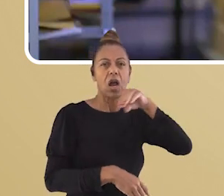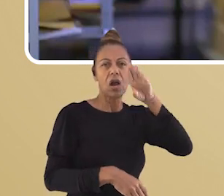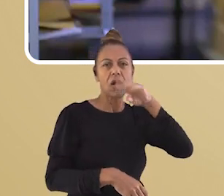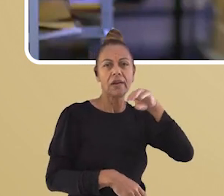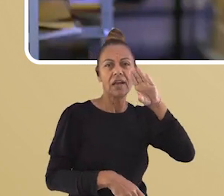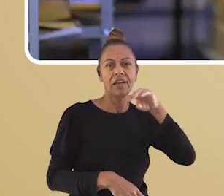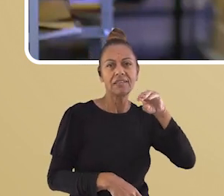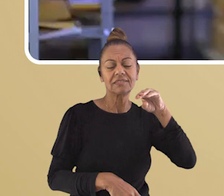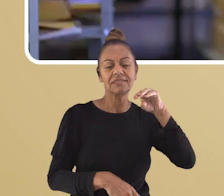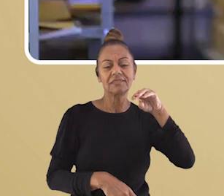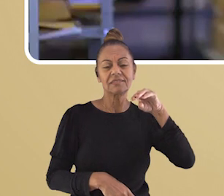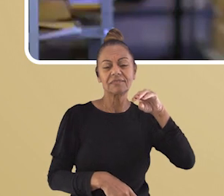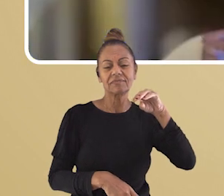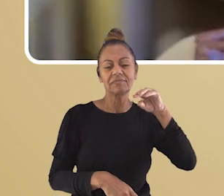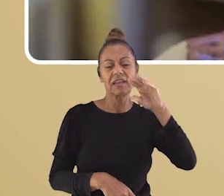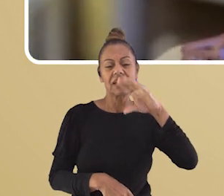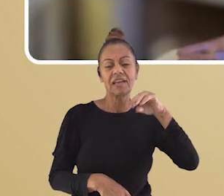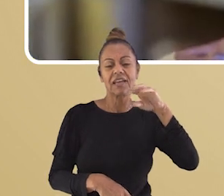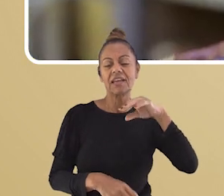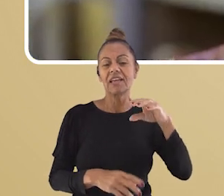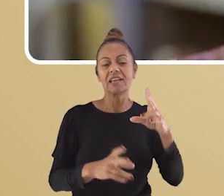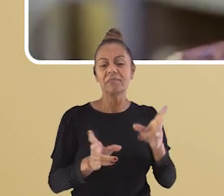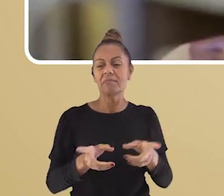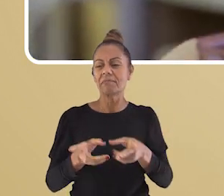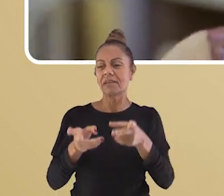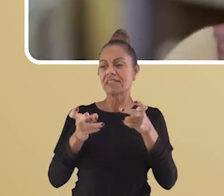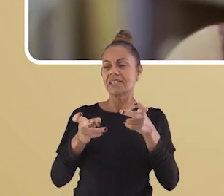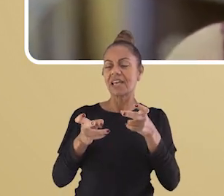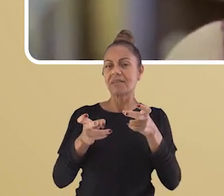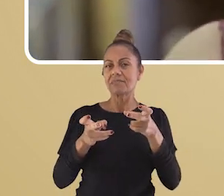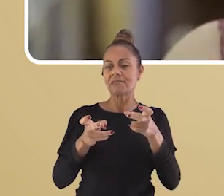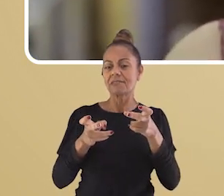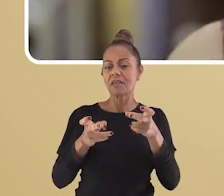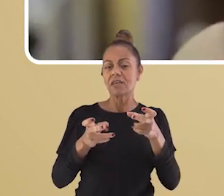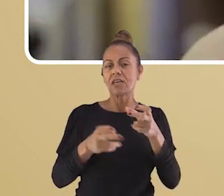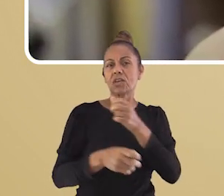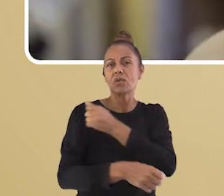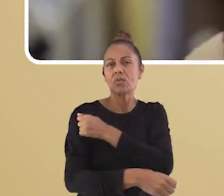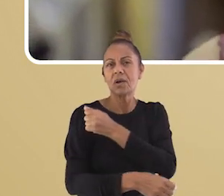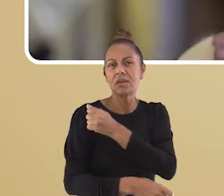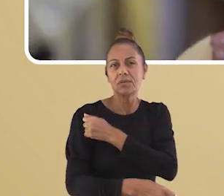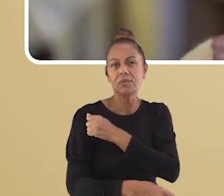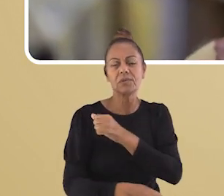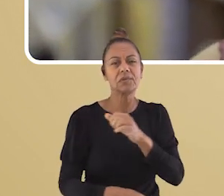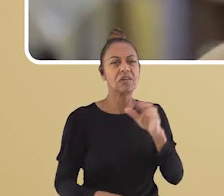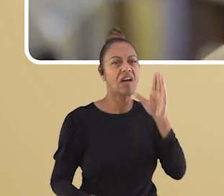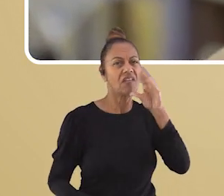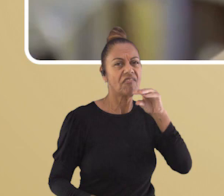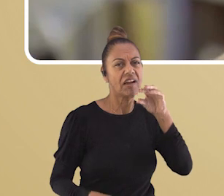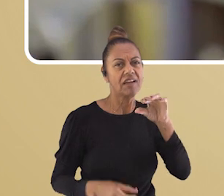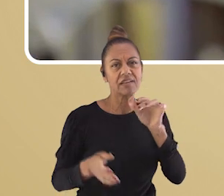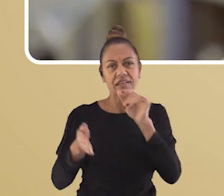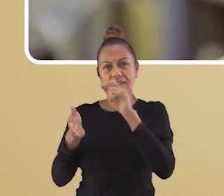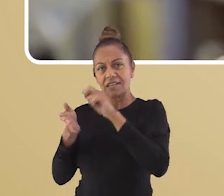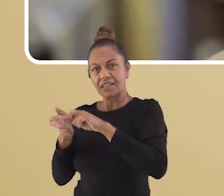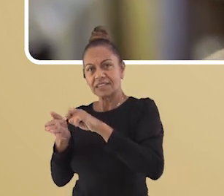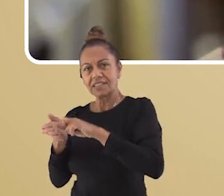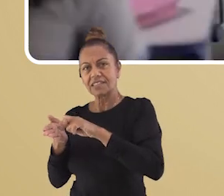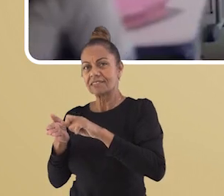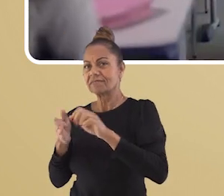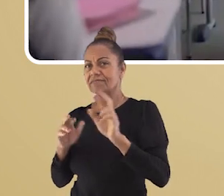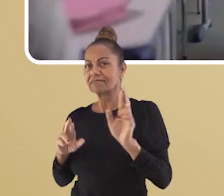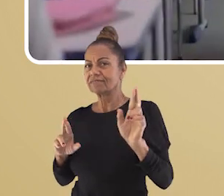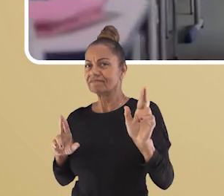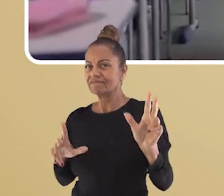nesses trabalhos orais, ele percebe que o aluno ele tem uma fala e na escrita se exige outra. Então, falar sobre